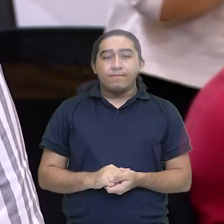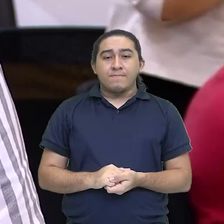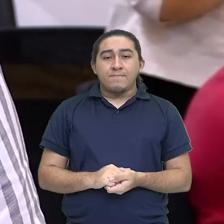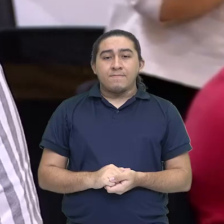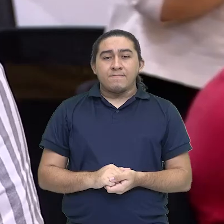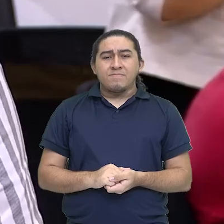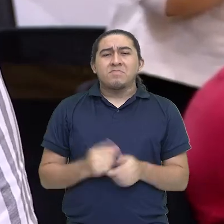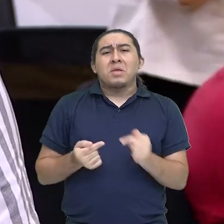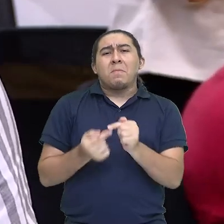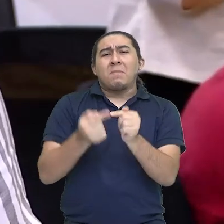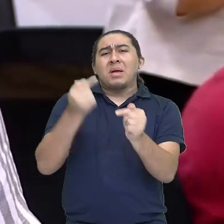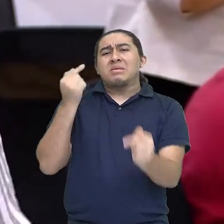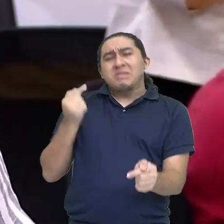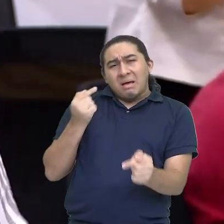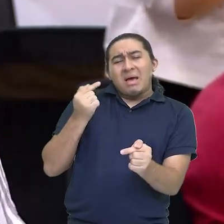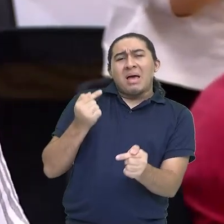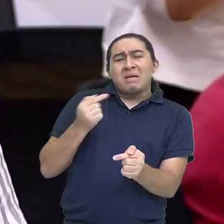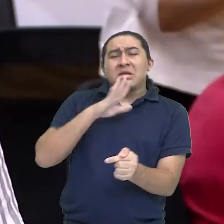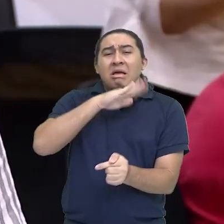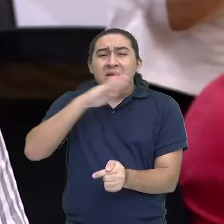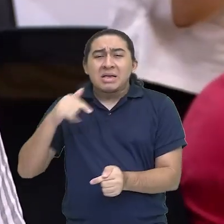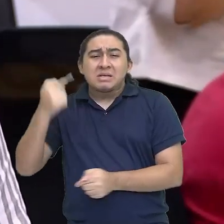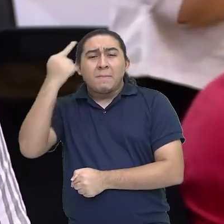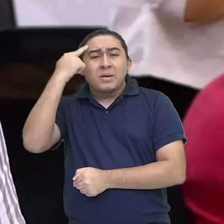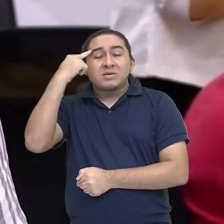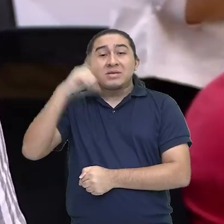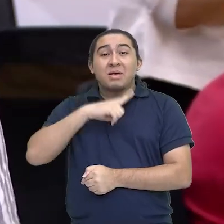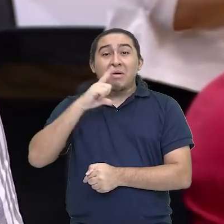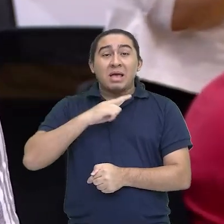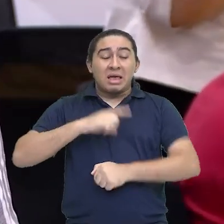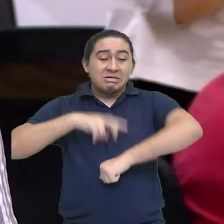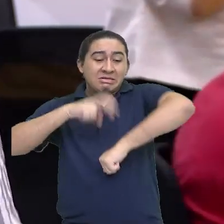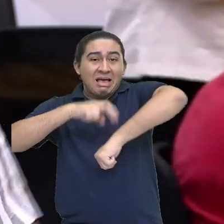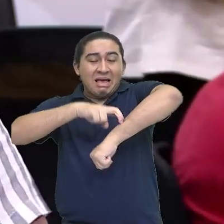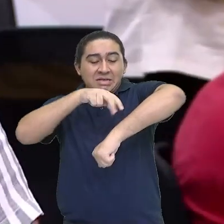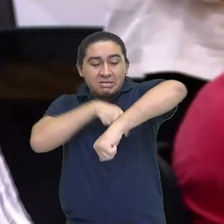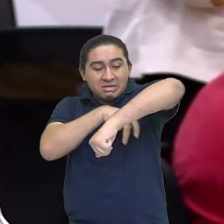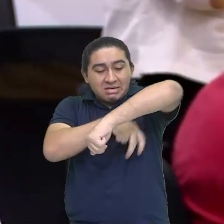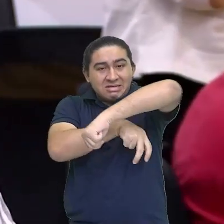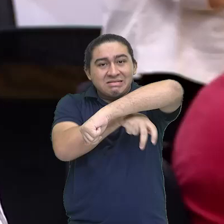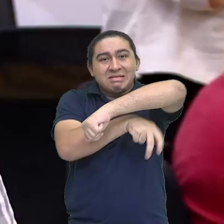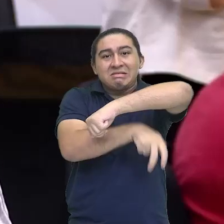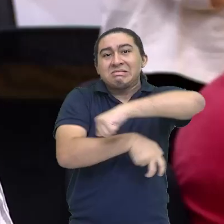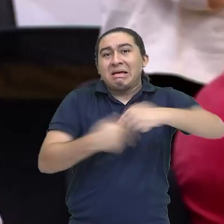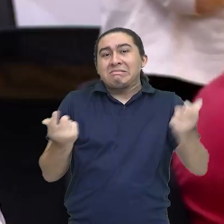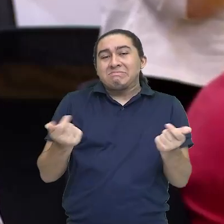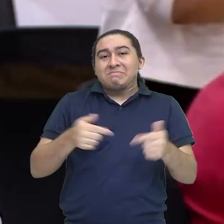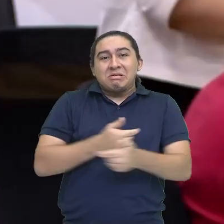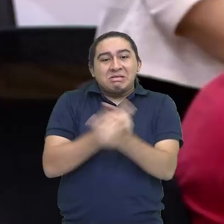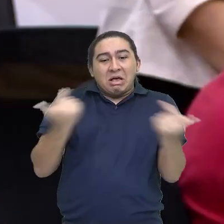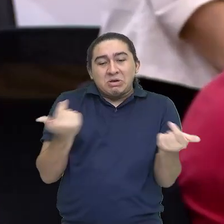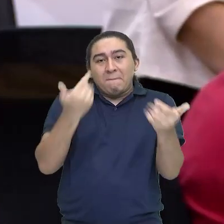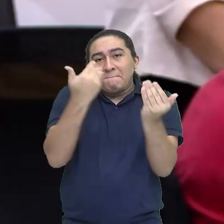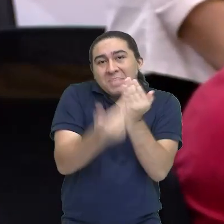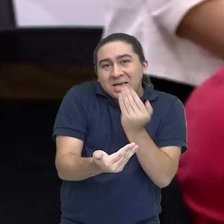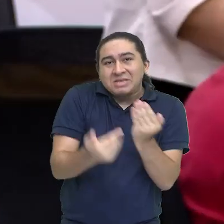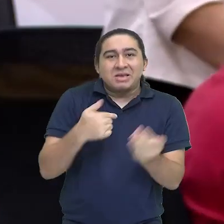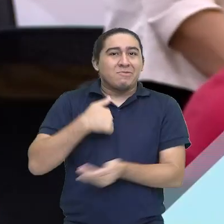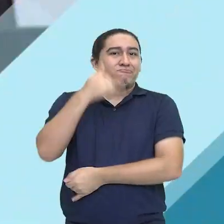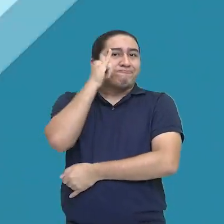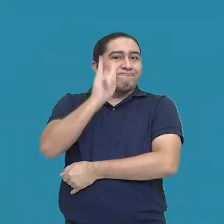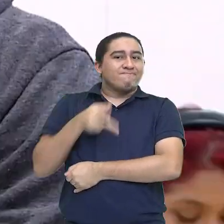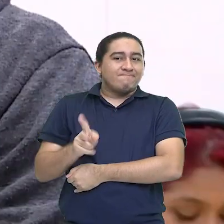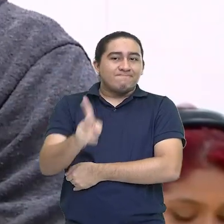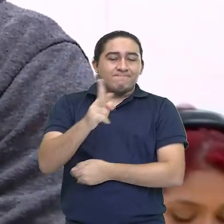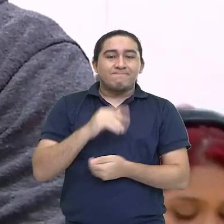Desde a minha infância, eu ouvi falar que passar por debaixo da escada dá azar. Então, até hoje, eu evito passar por debaixo de